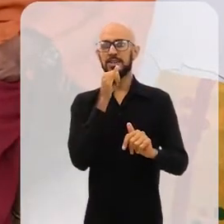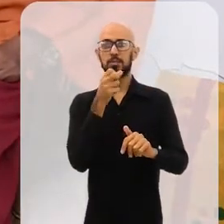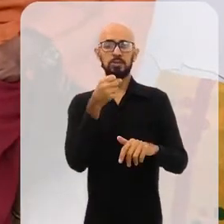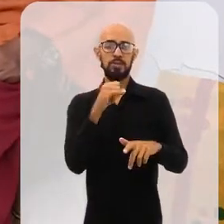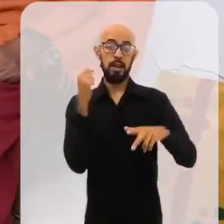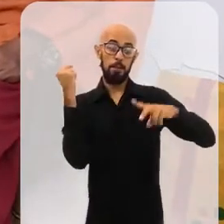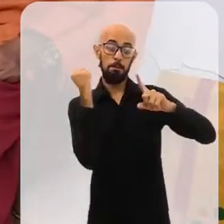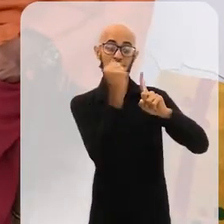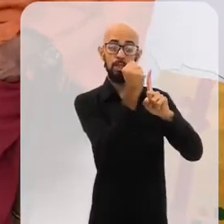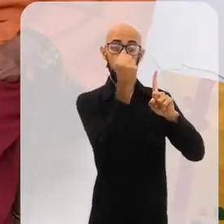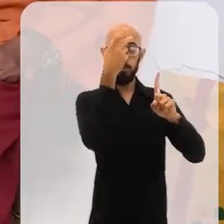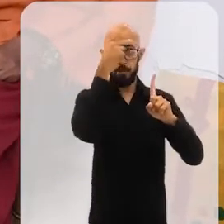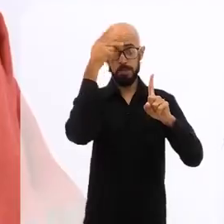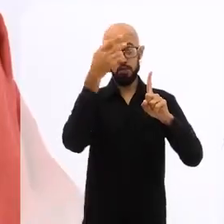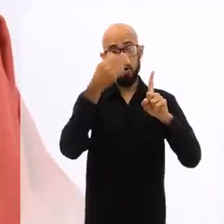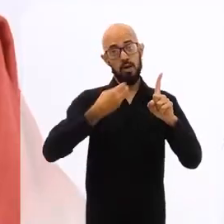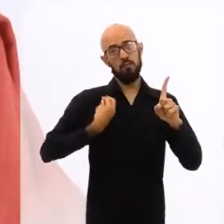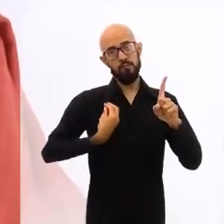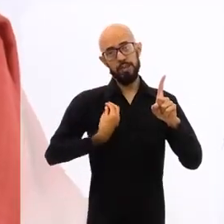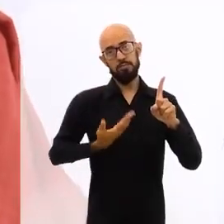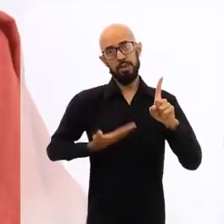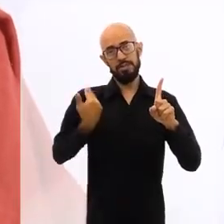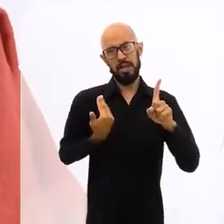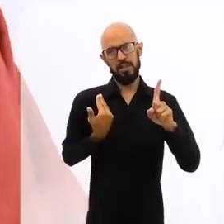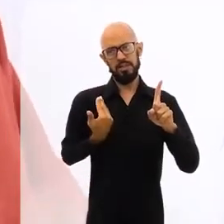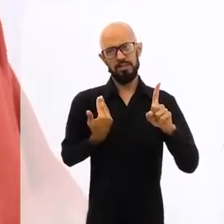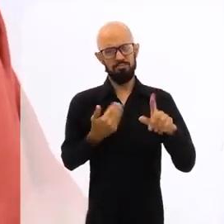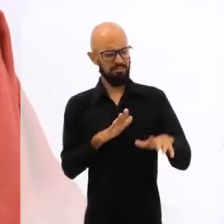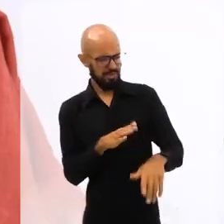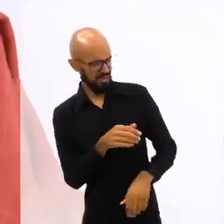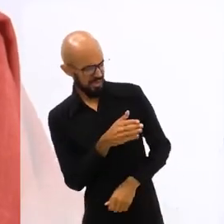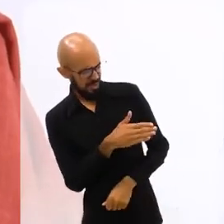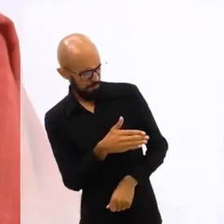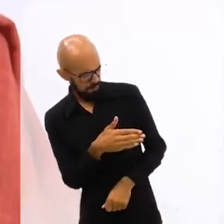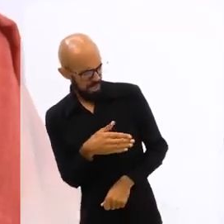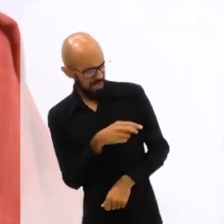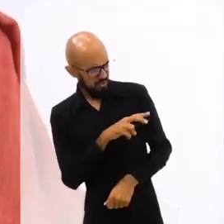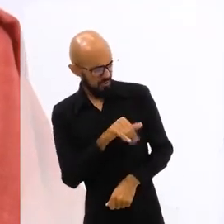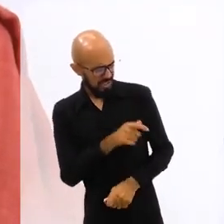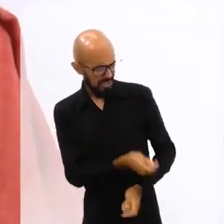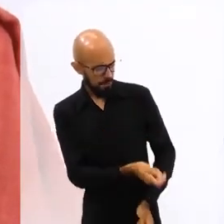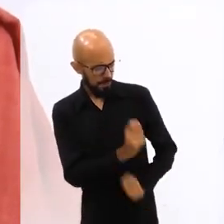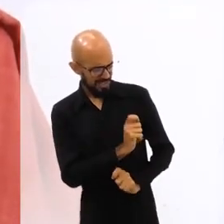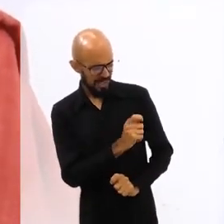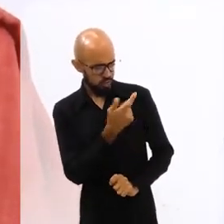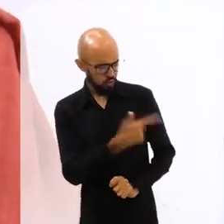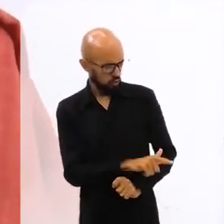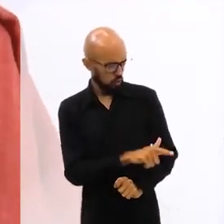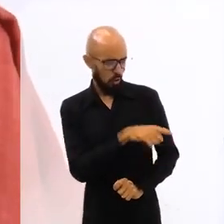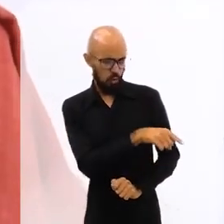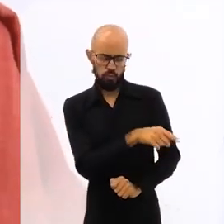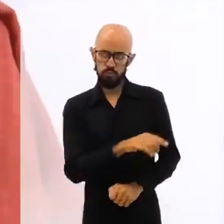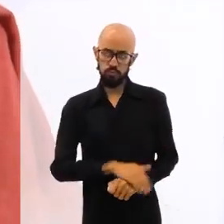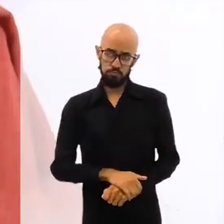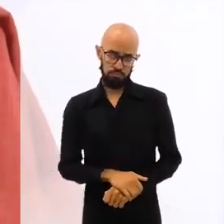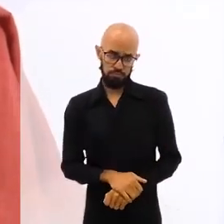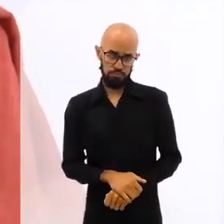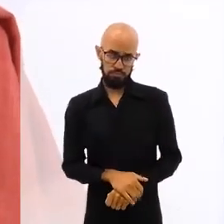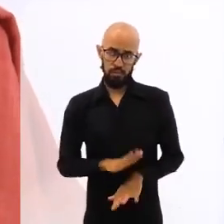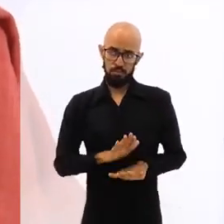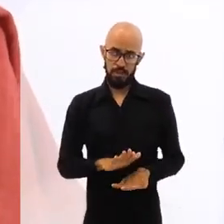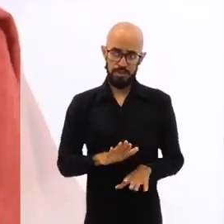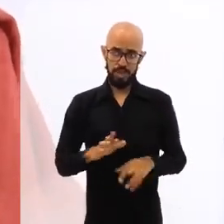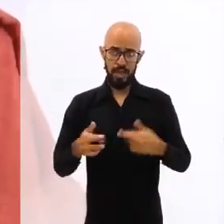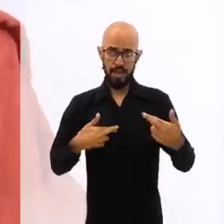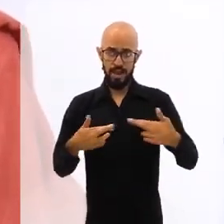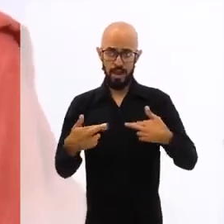Ele está salvando uma vida, então ele está protegendo. Agora você diz assim, mas aquele peixe vai ser pescado novamente. A relação